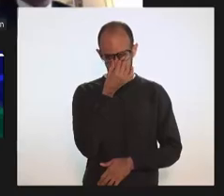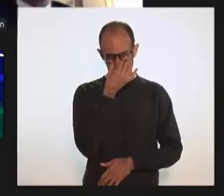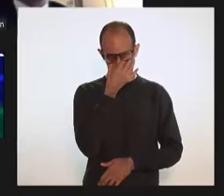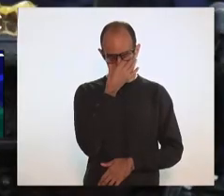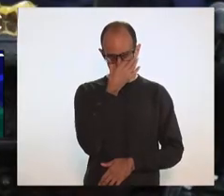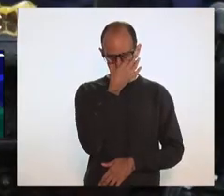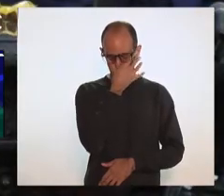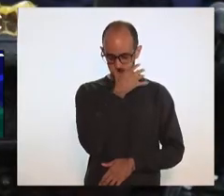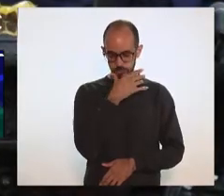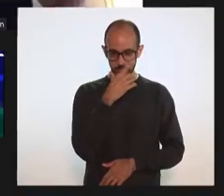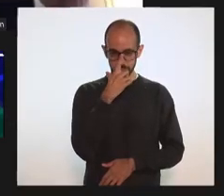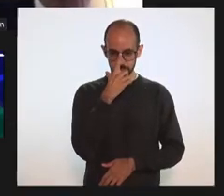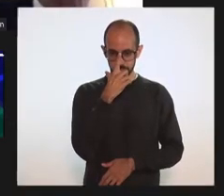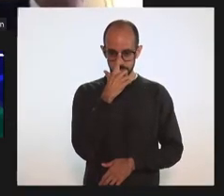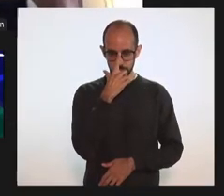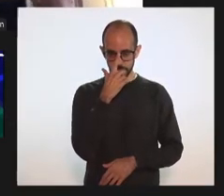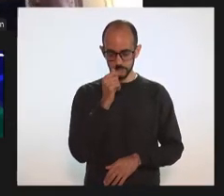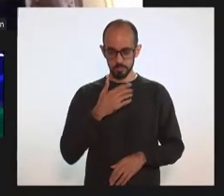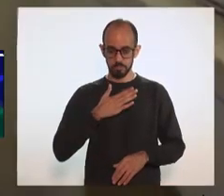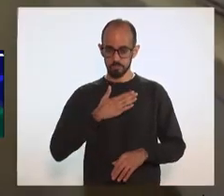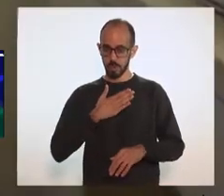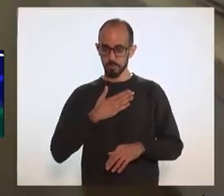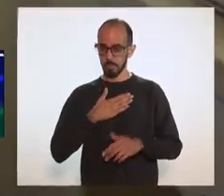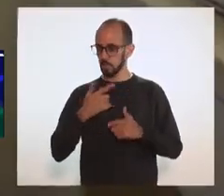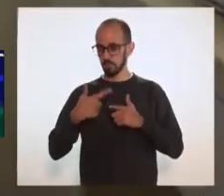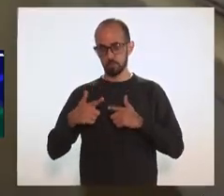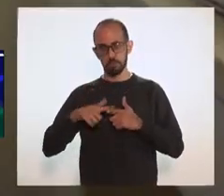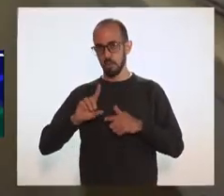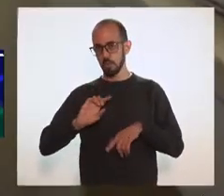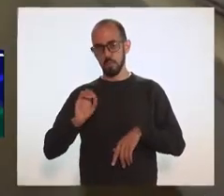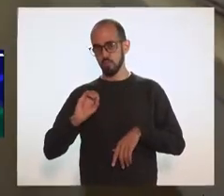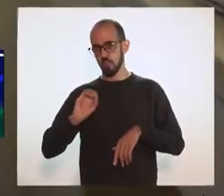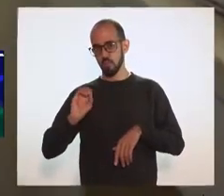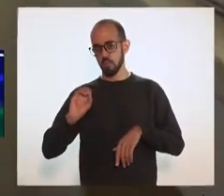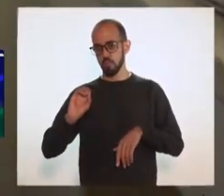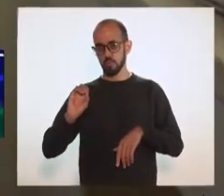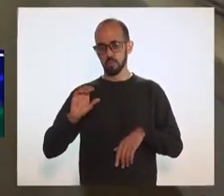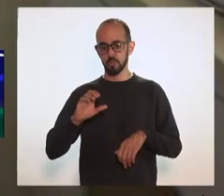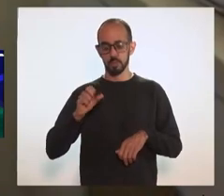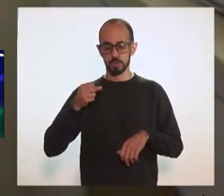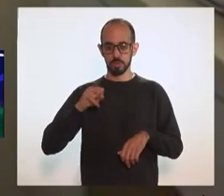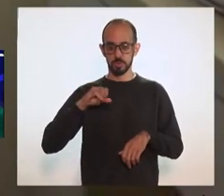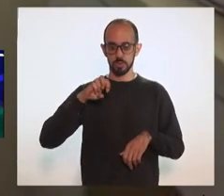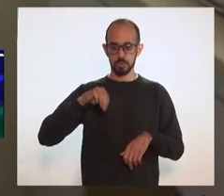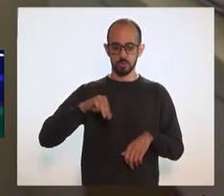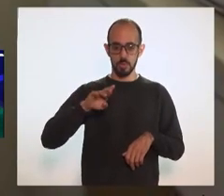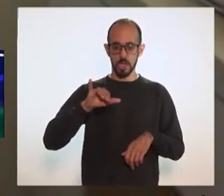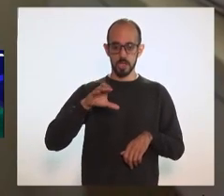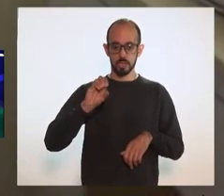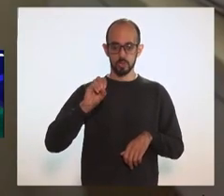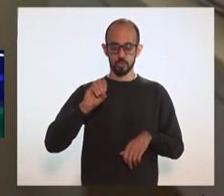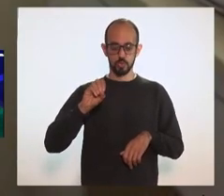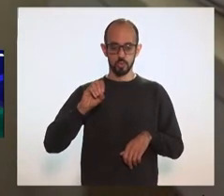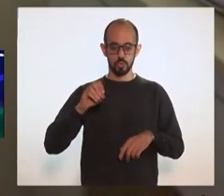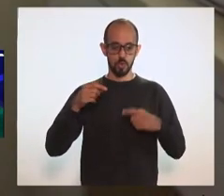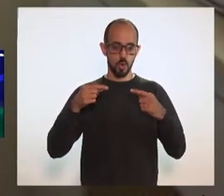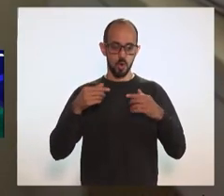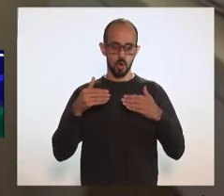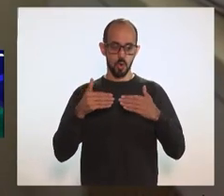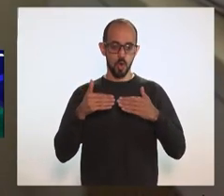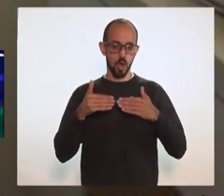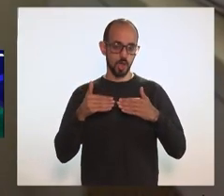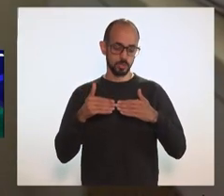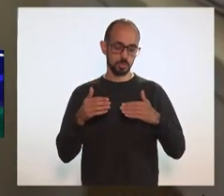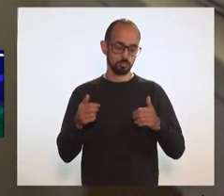Ok, CCJ, Luiz. Para mim, isso é problema nenhum. Então, se o Márcio Pacheco concorda, a gente enquadra lá